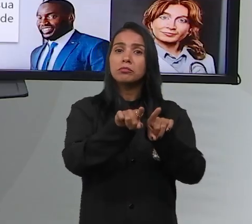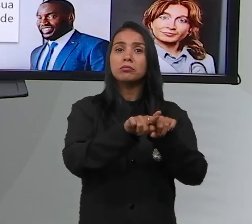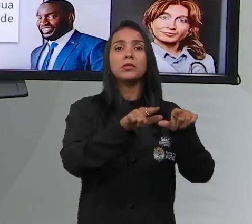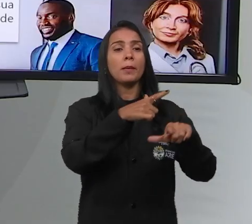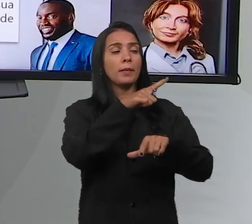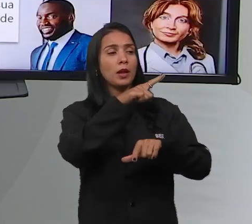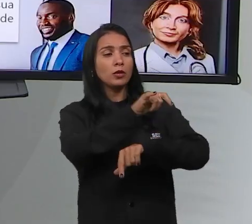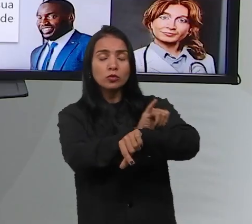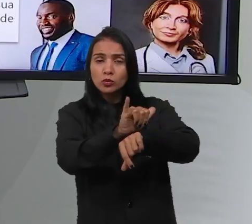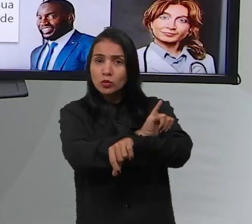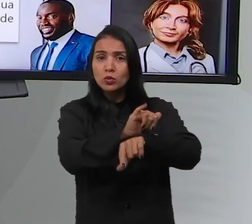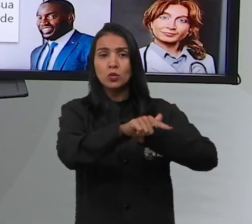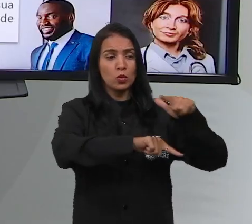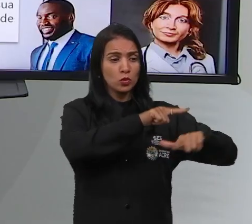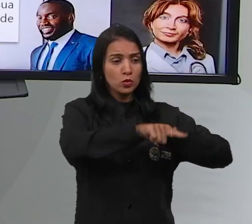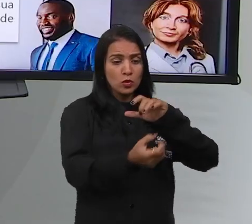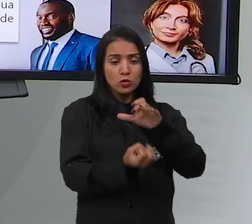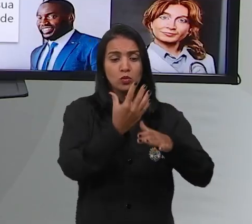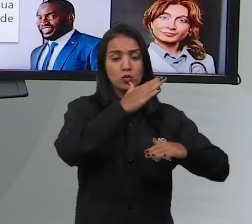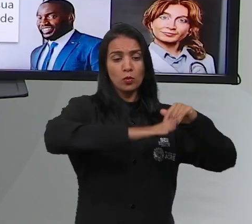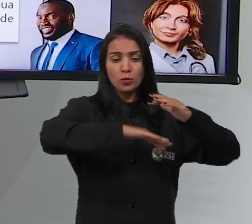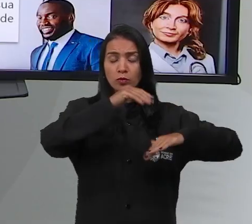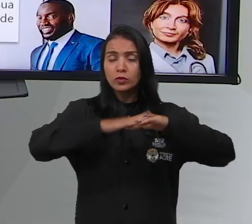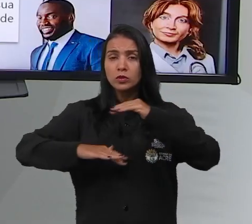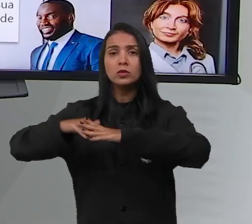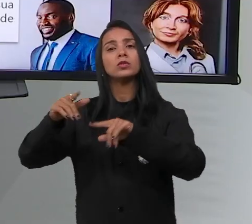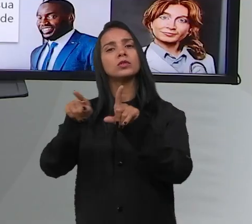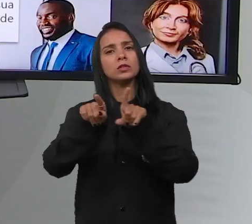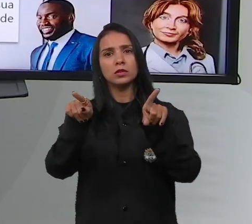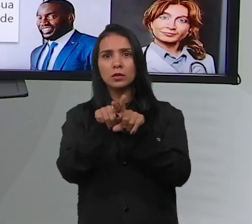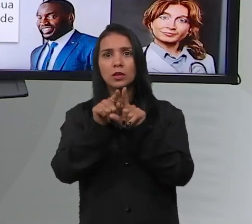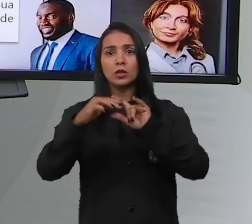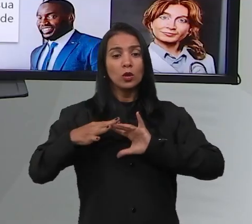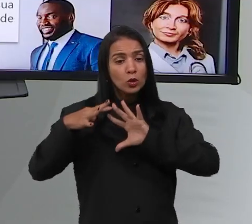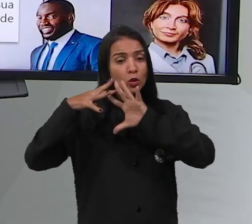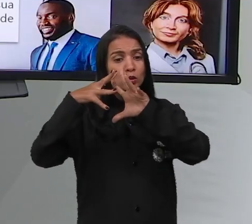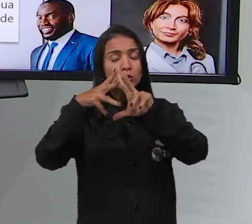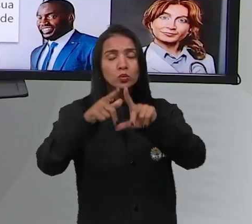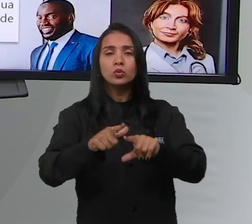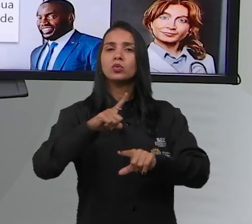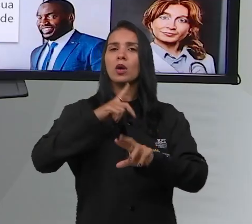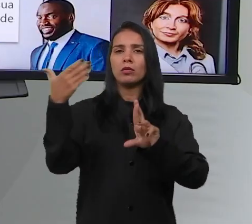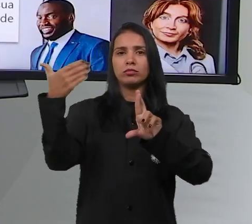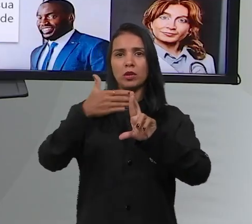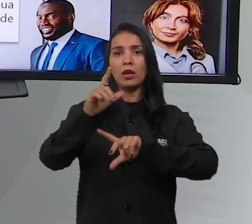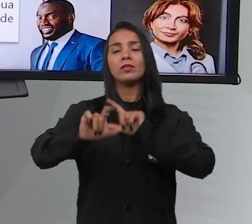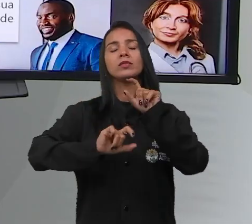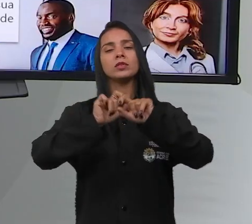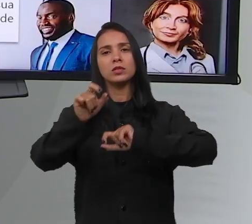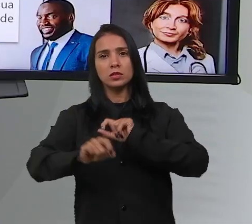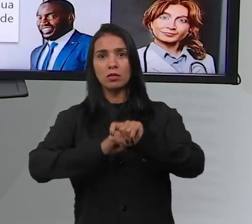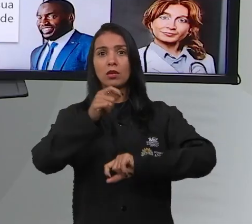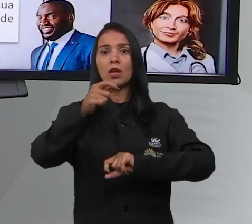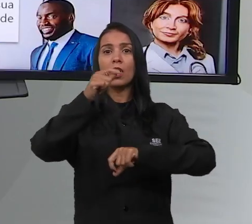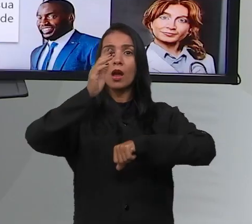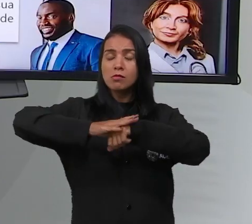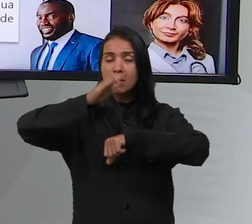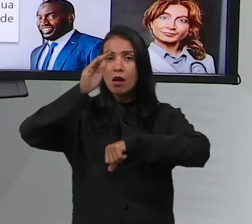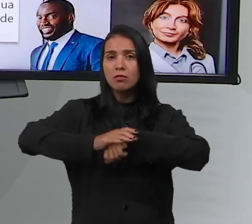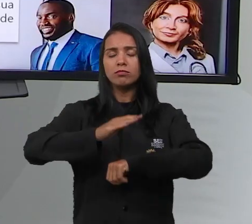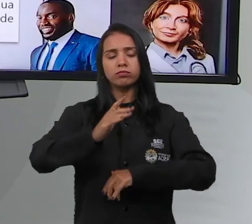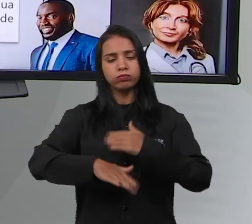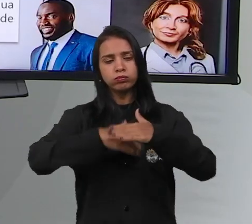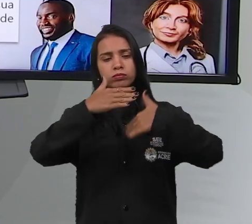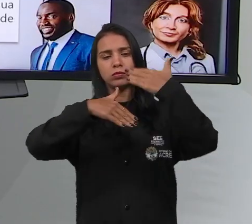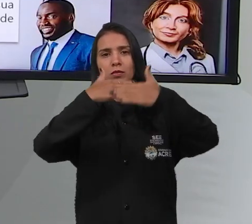tarefas, novas profissões foram surgindo e tudo isso correspondendo à própria evolução,